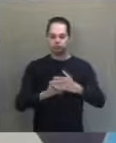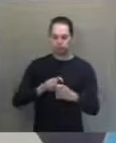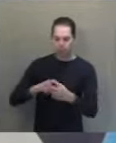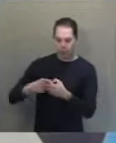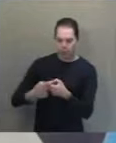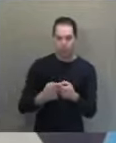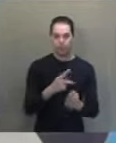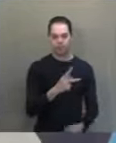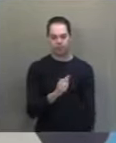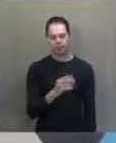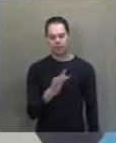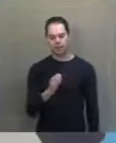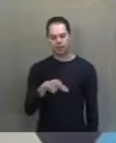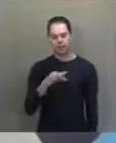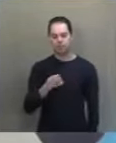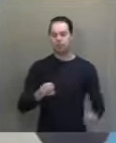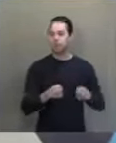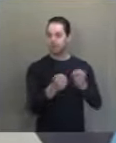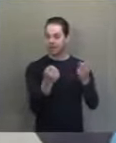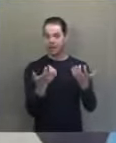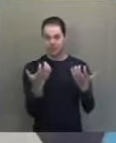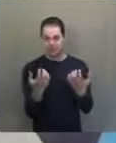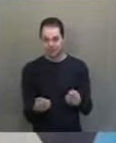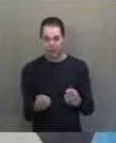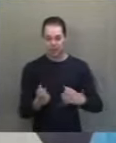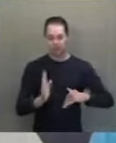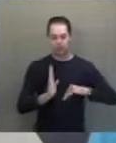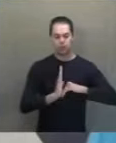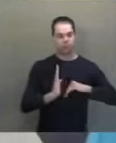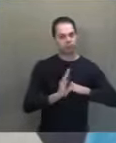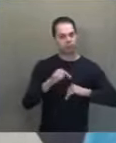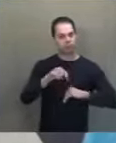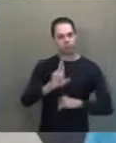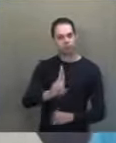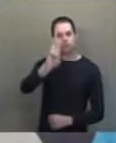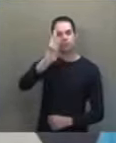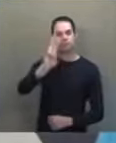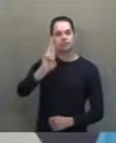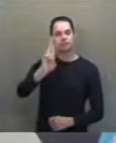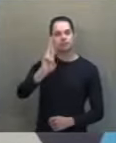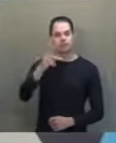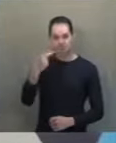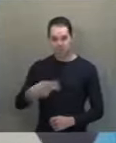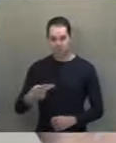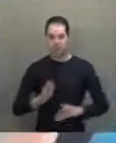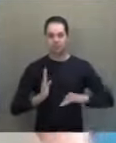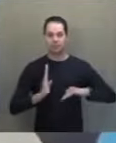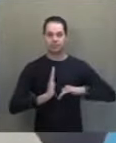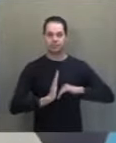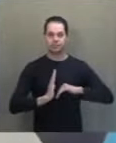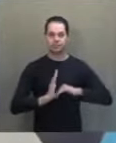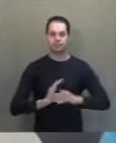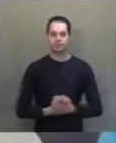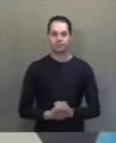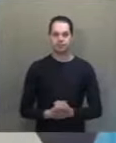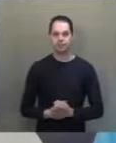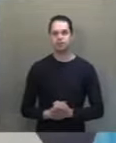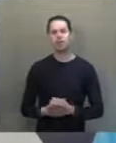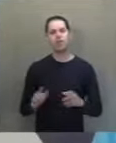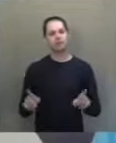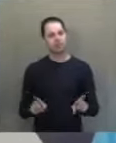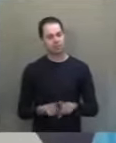de patentes nos moldes que o Senado, capitaneado por essa casa, teve também